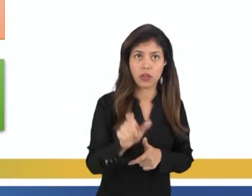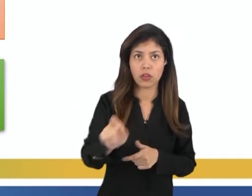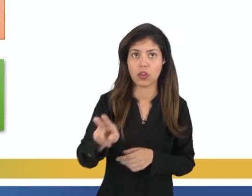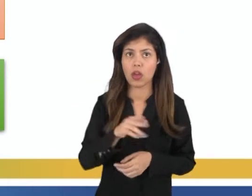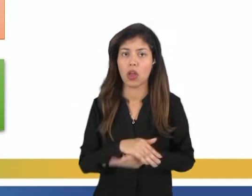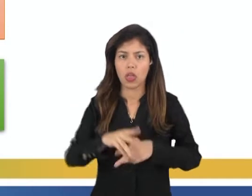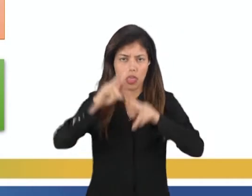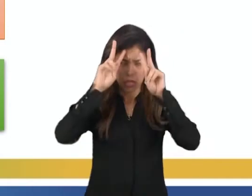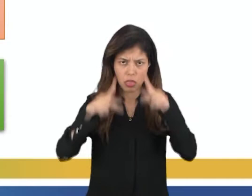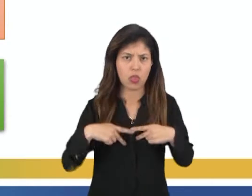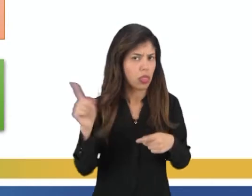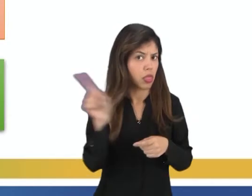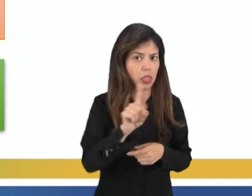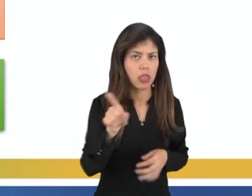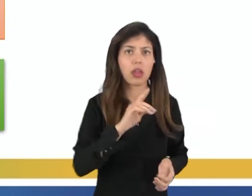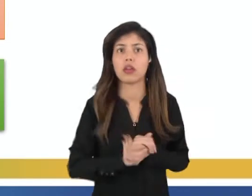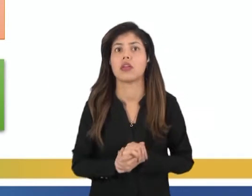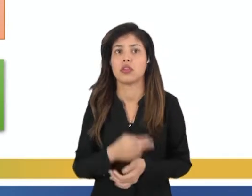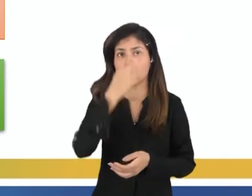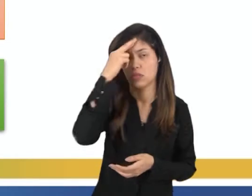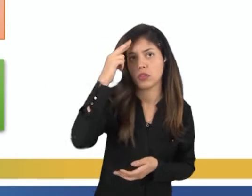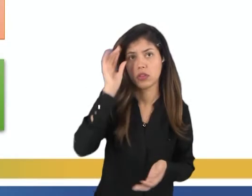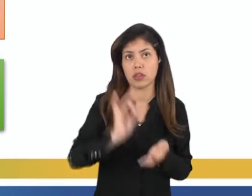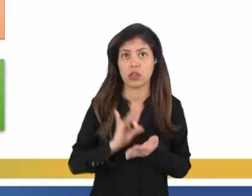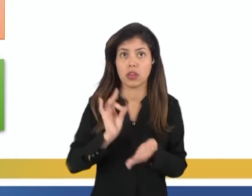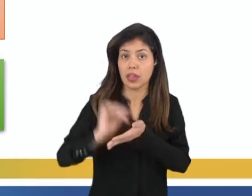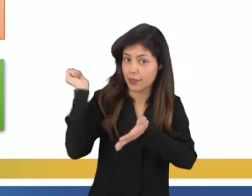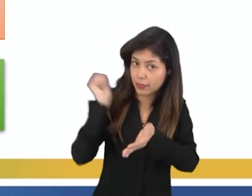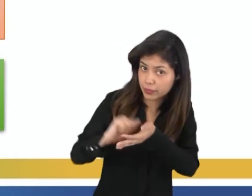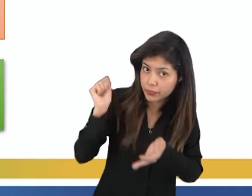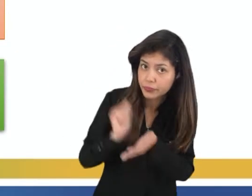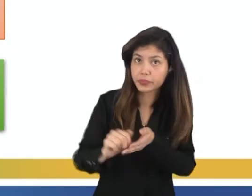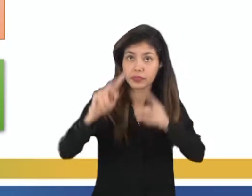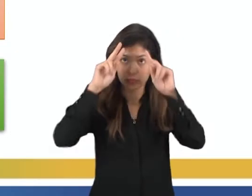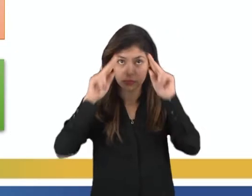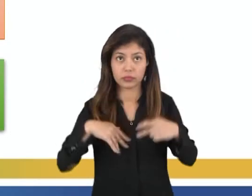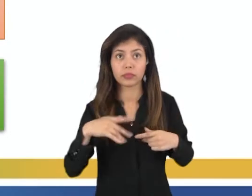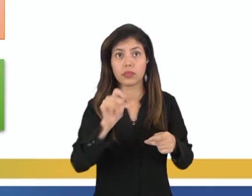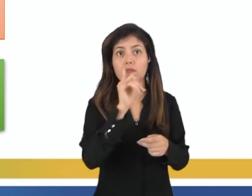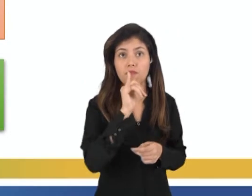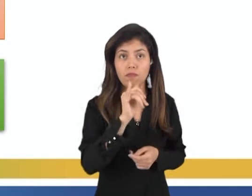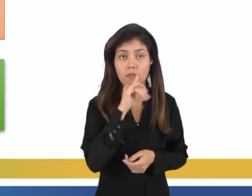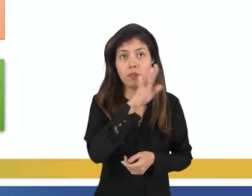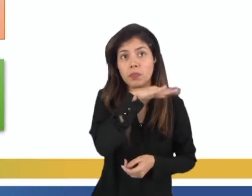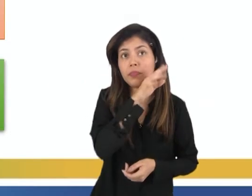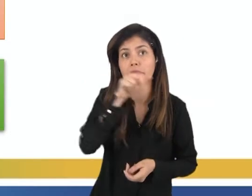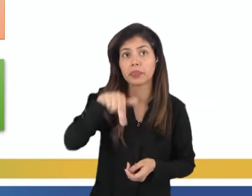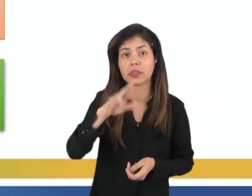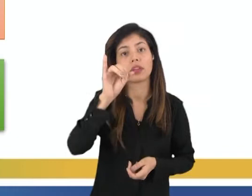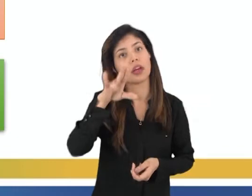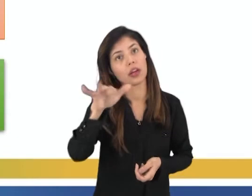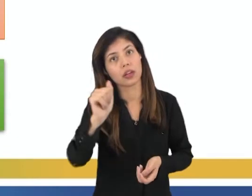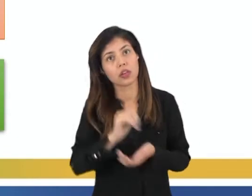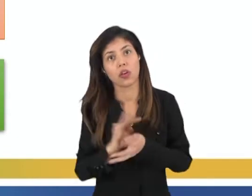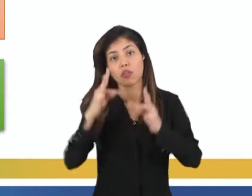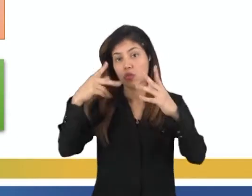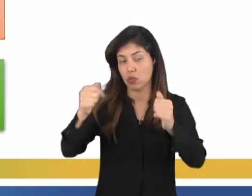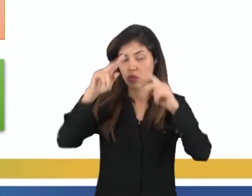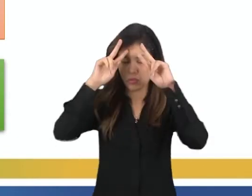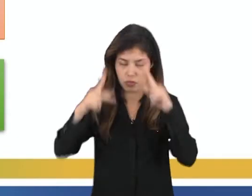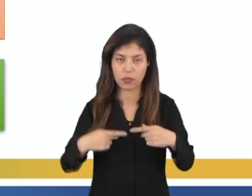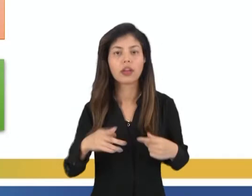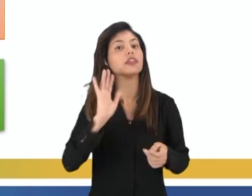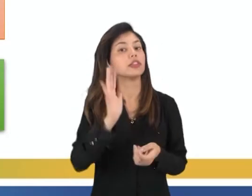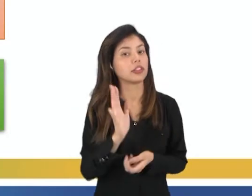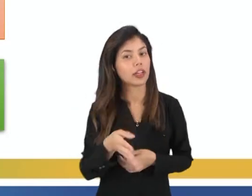não humanos da história original são descritos como humanos. Por exemplo, se os animais em Nárnia fossem todos humanos. Vocês